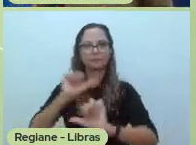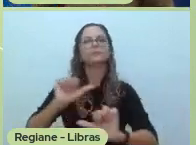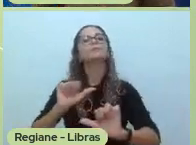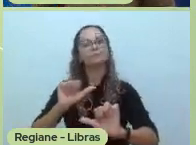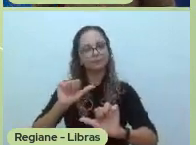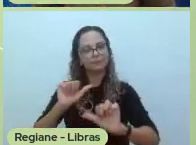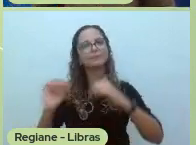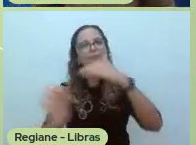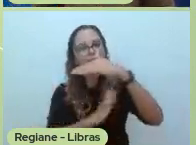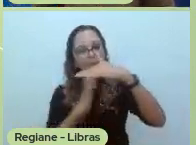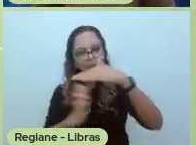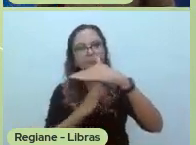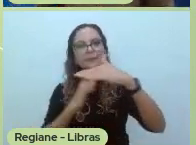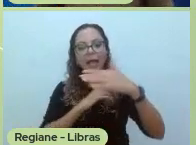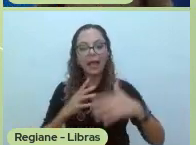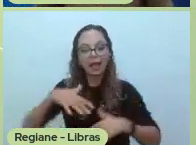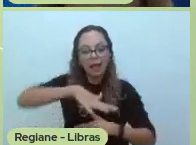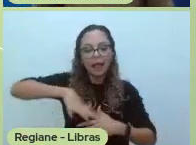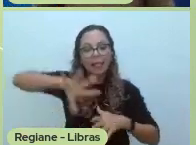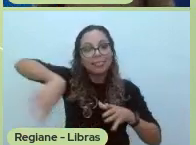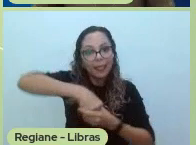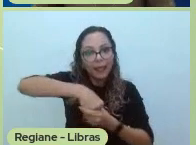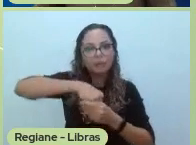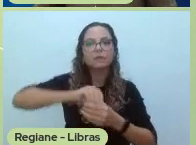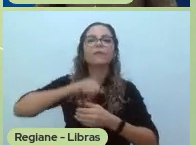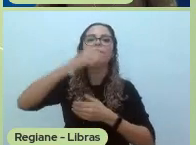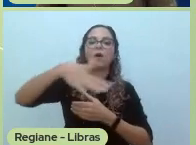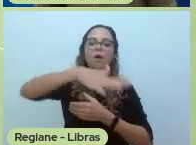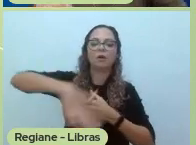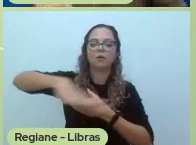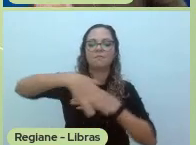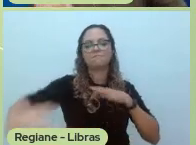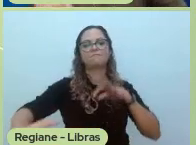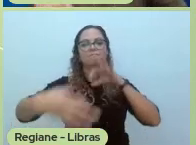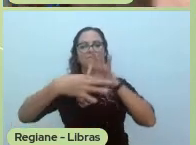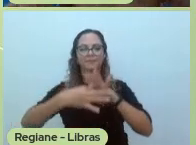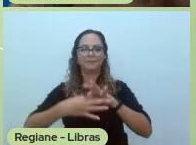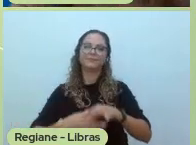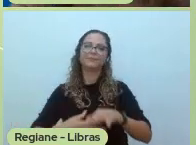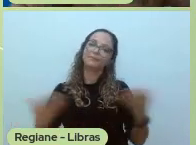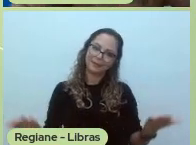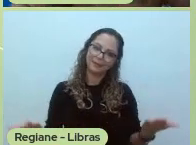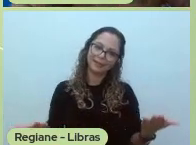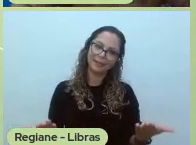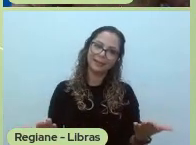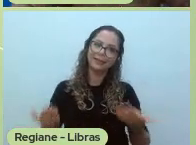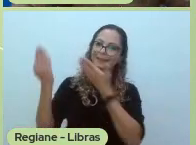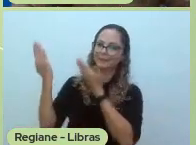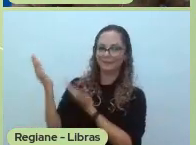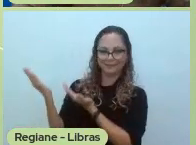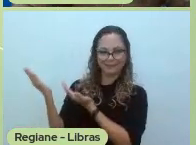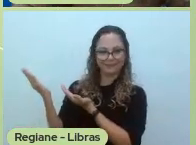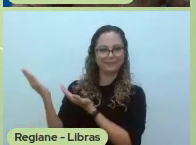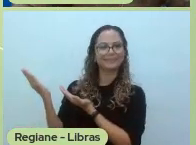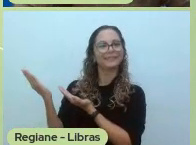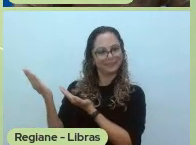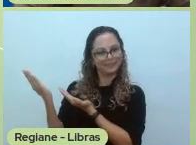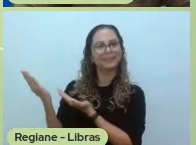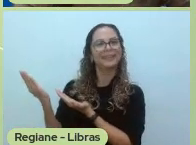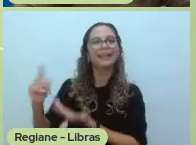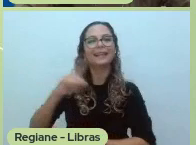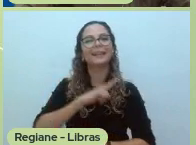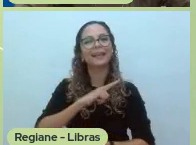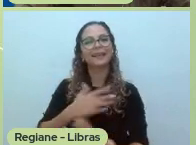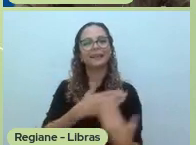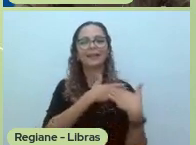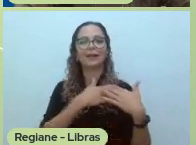alinhada, interno, externo e no institucional. E eu, né, agora eu sou a pessoa responsável por comunicação interna da